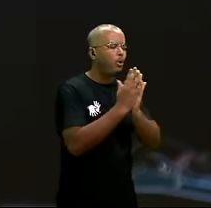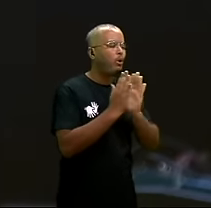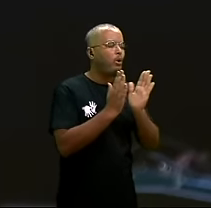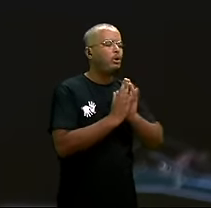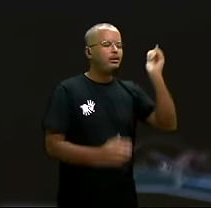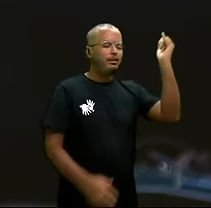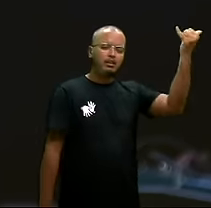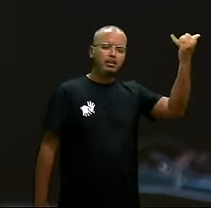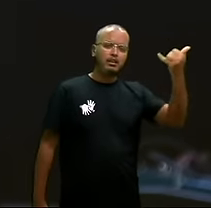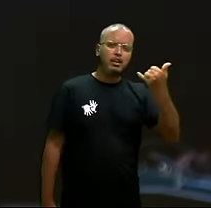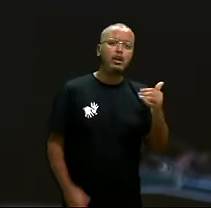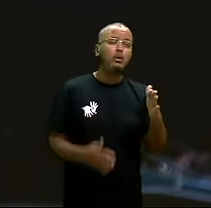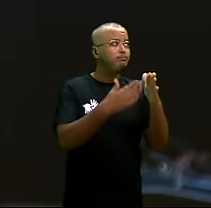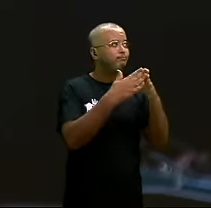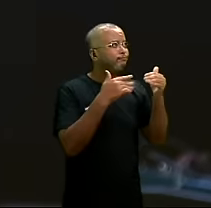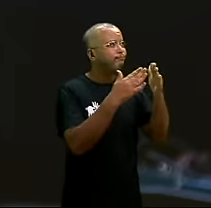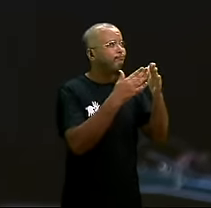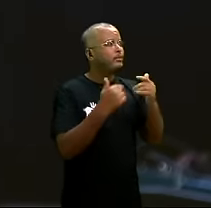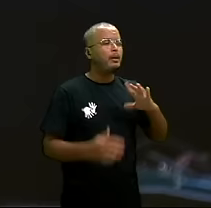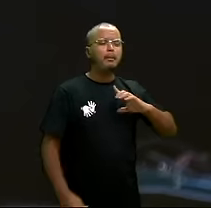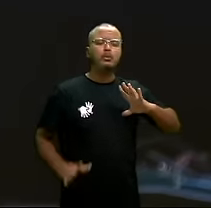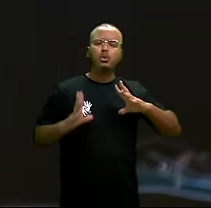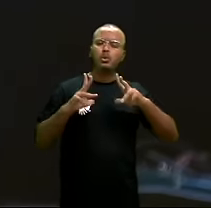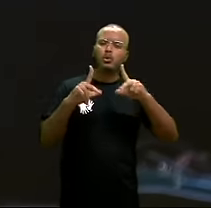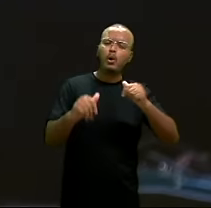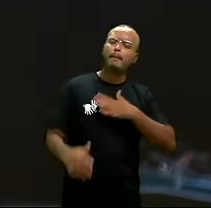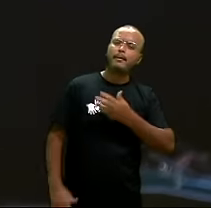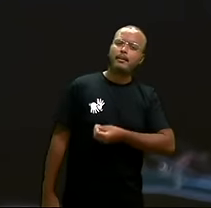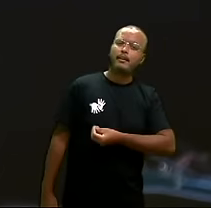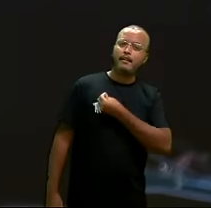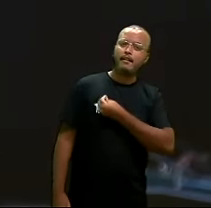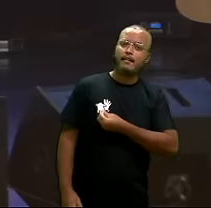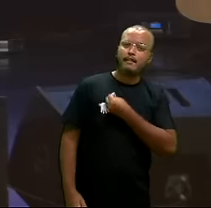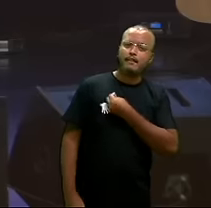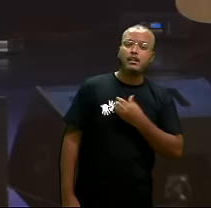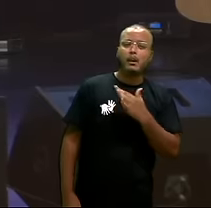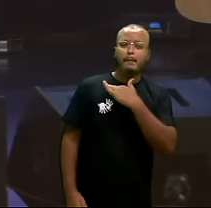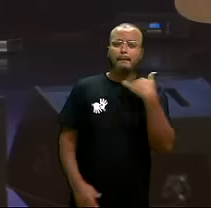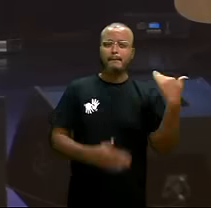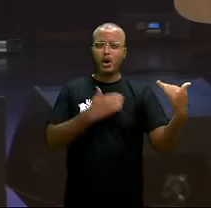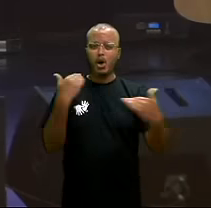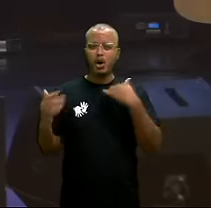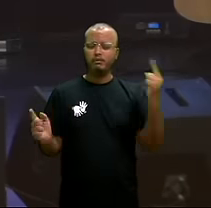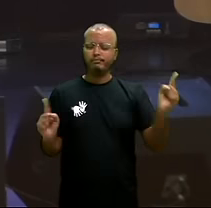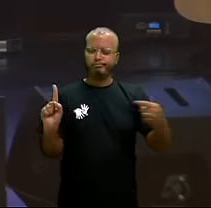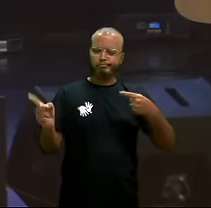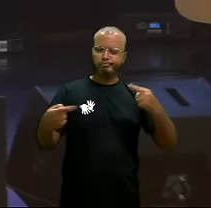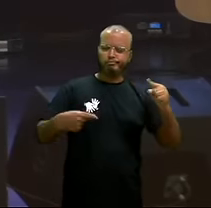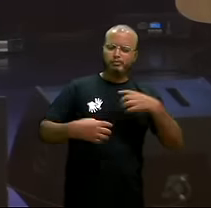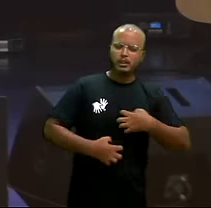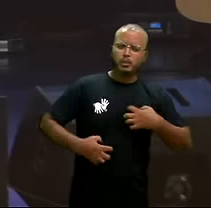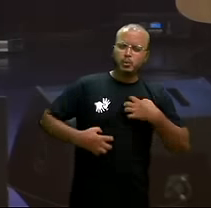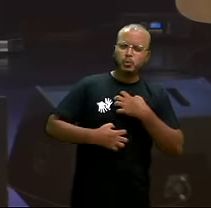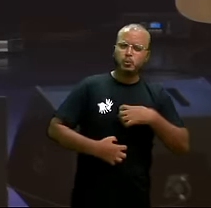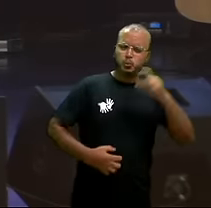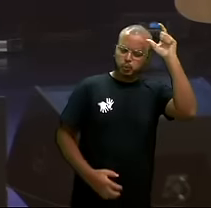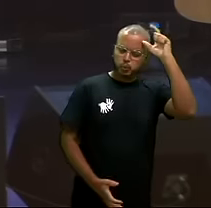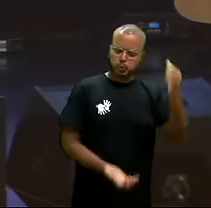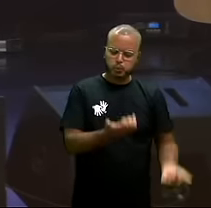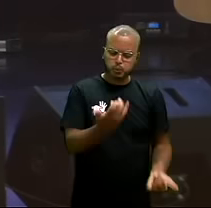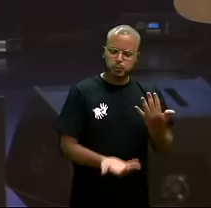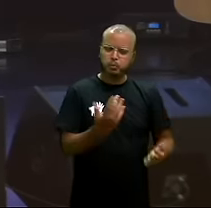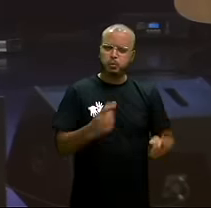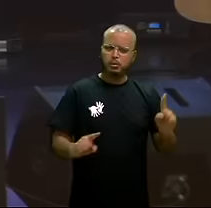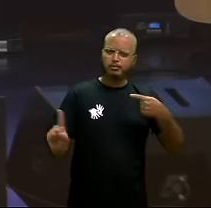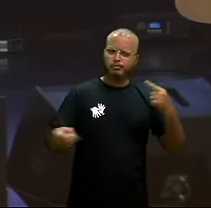o invocarei toda a minha vida. As cordas de morte me envolveram, as angústias do inferno vieram sobre mim, aflição e tristeza